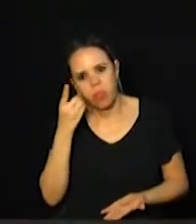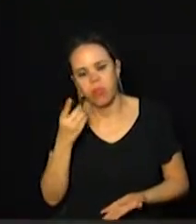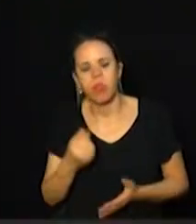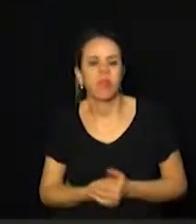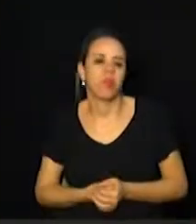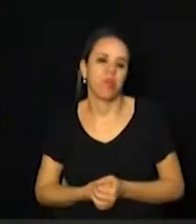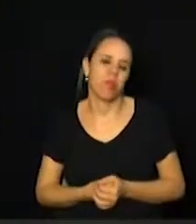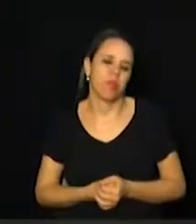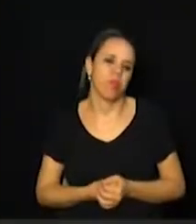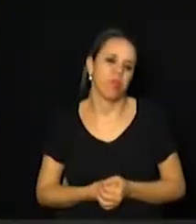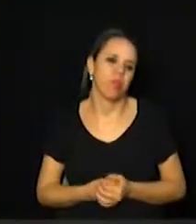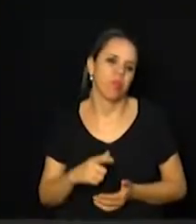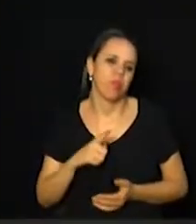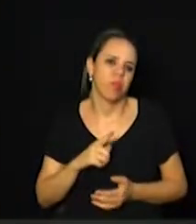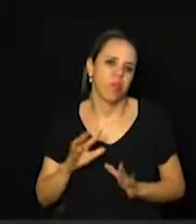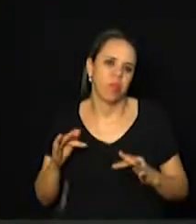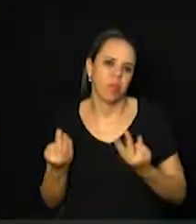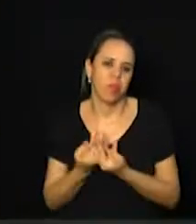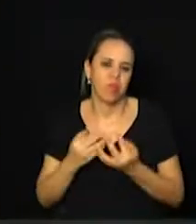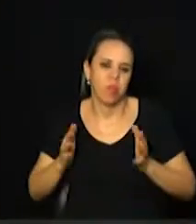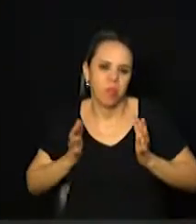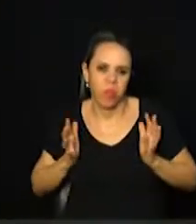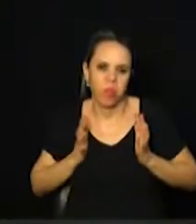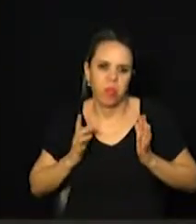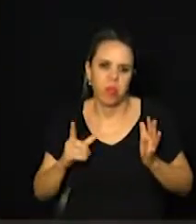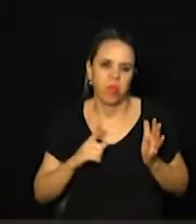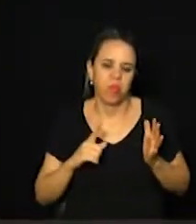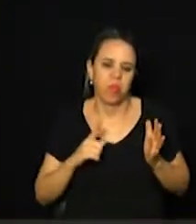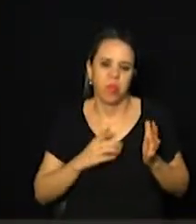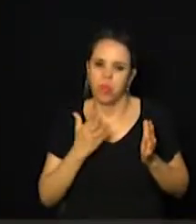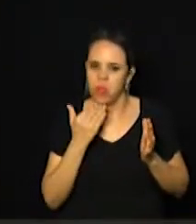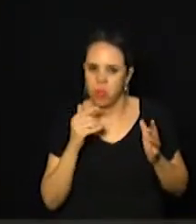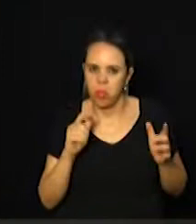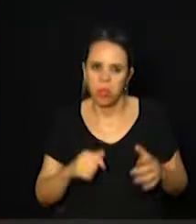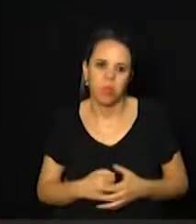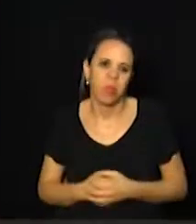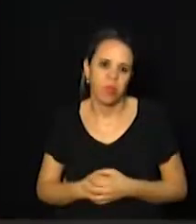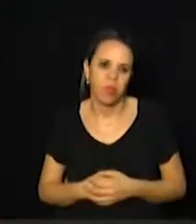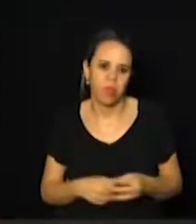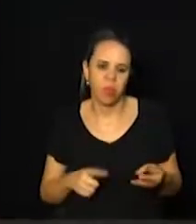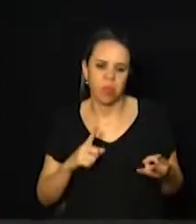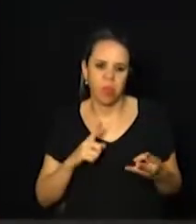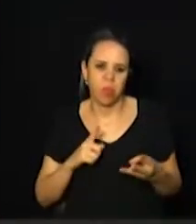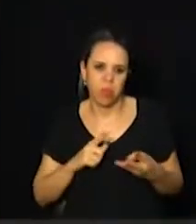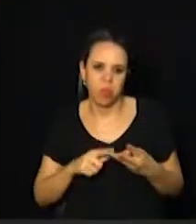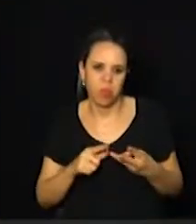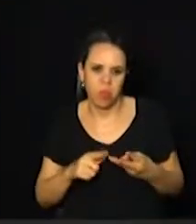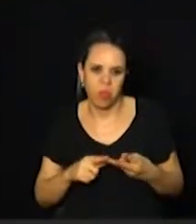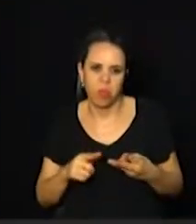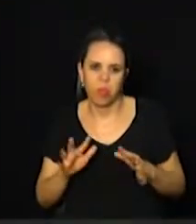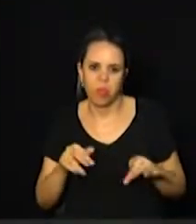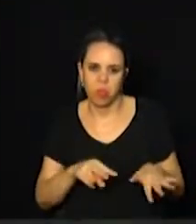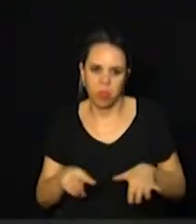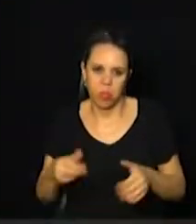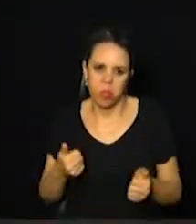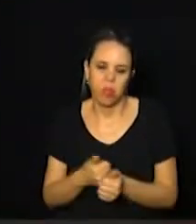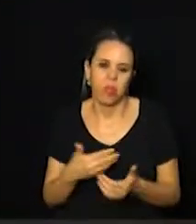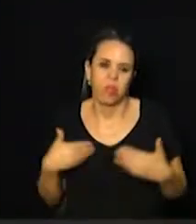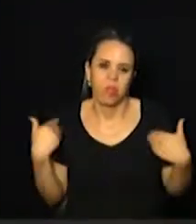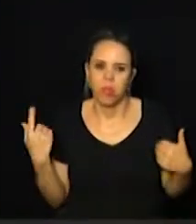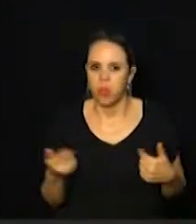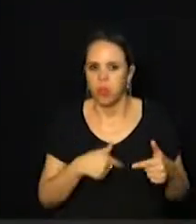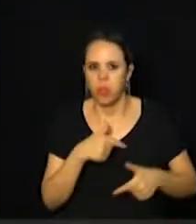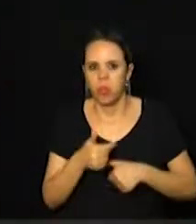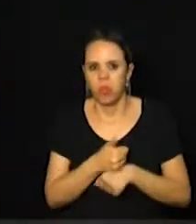ele tem uma família rica ele tem aonde comer ele tem aonde passar seus finais de semana e